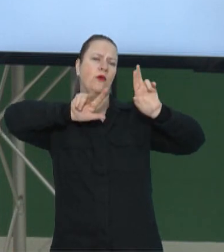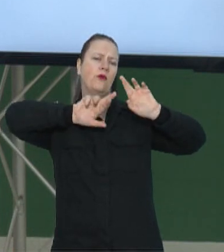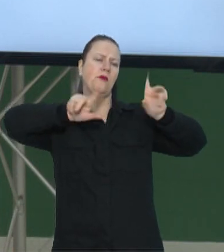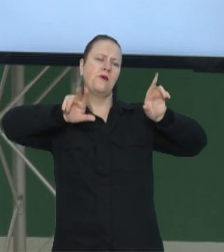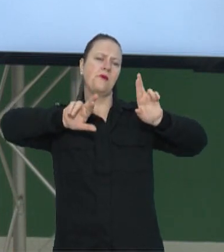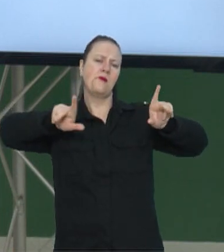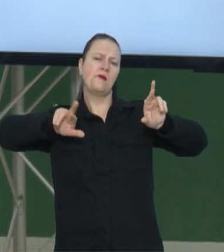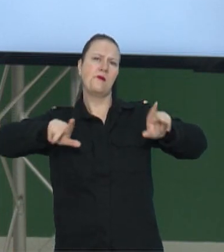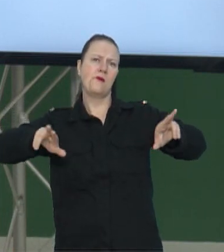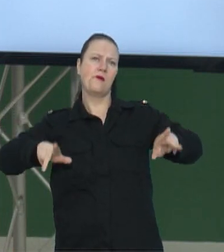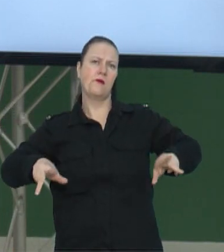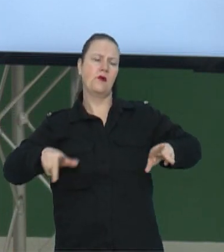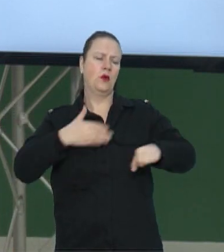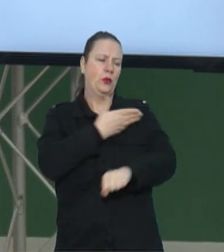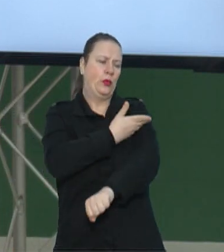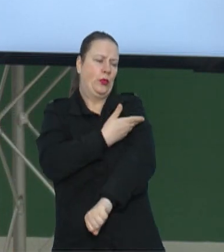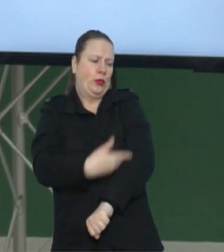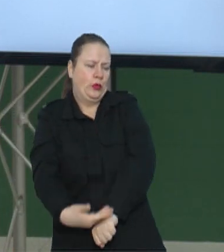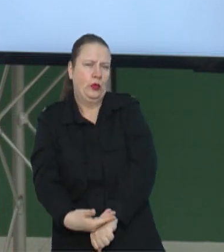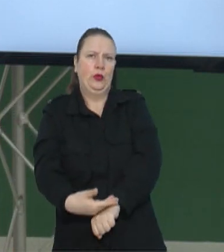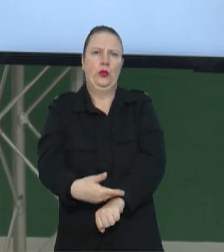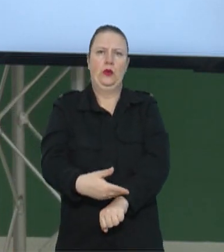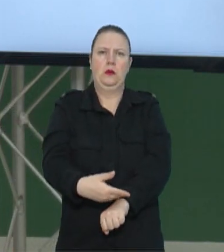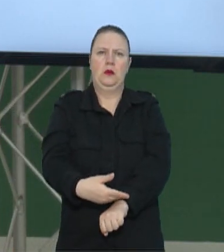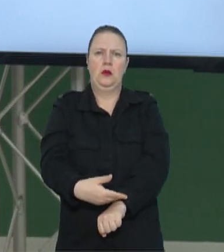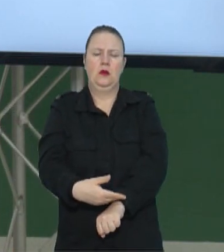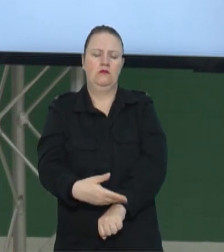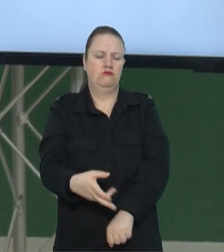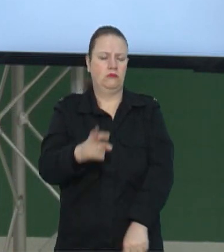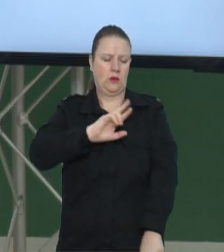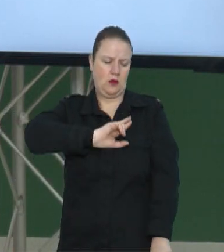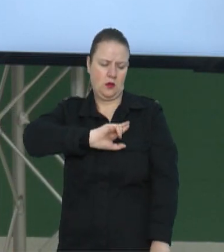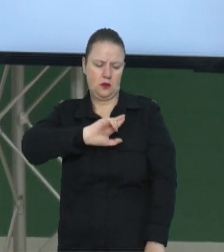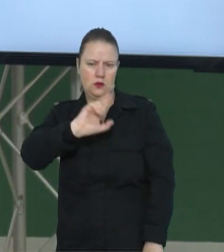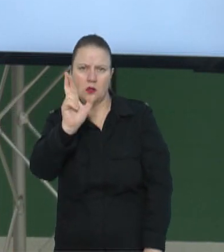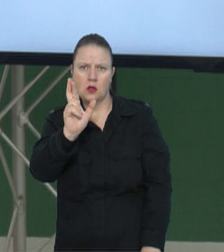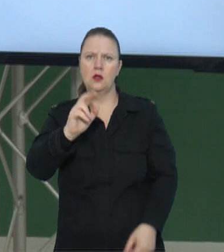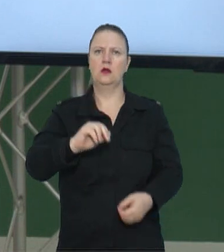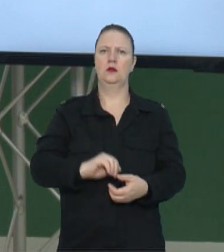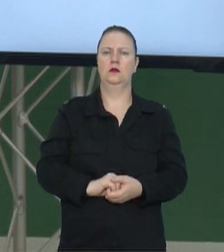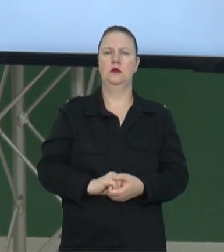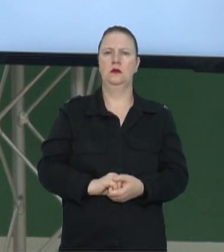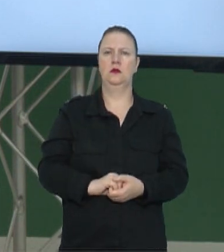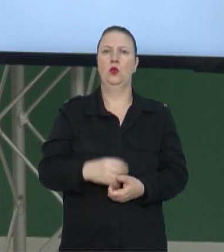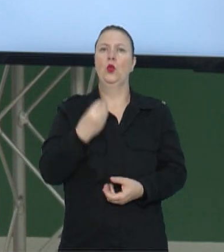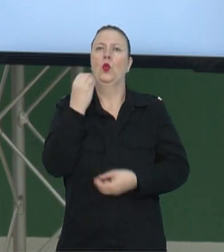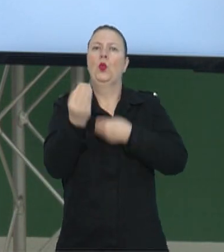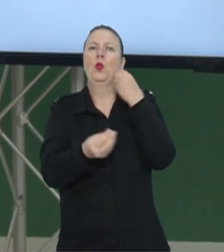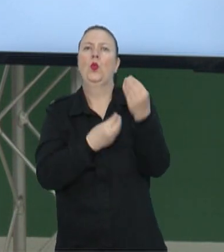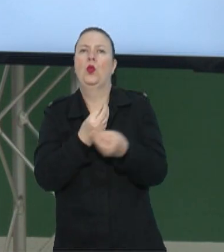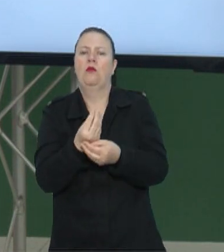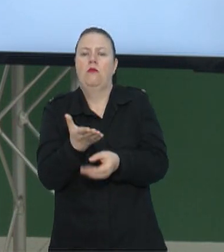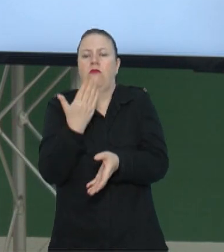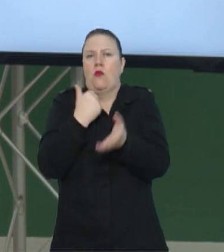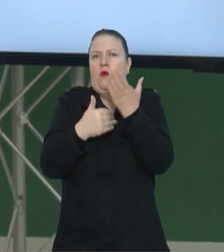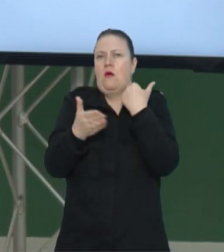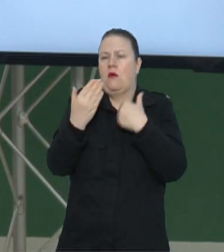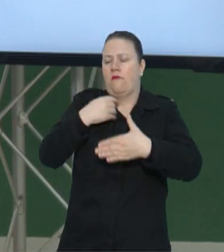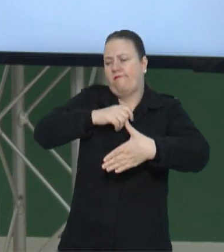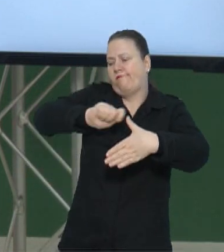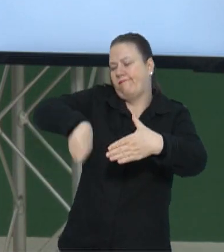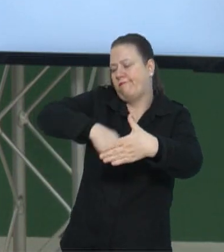de hábitos, costumes, religiosidade, de modos alimentares, por exemplo, de